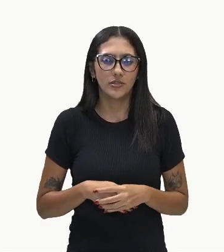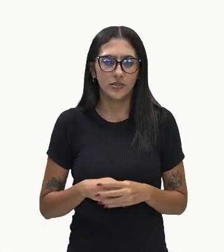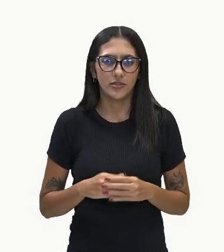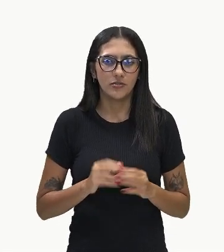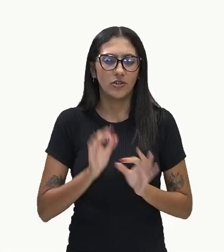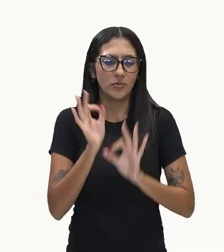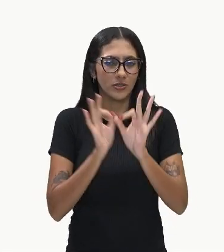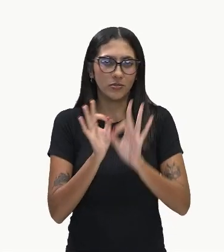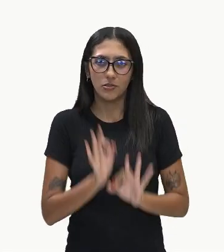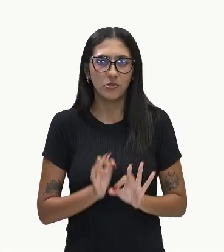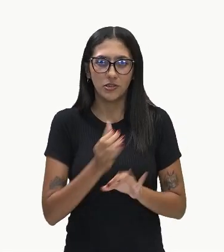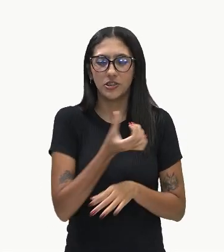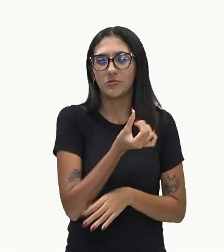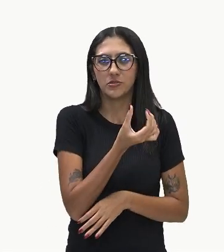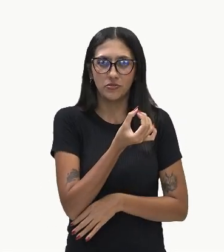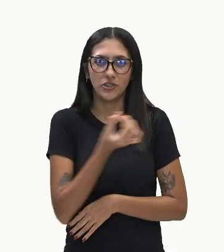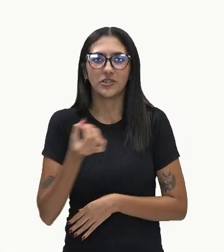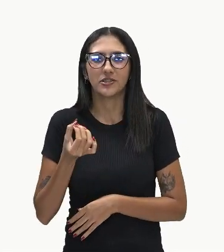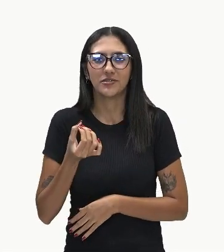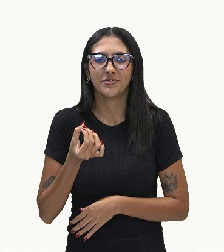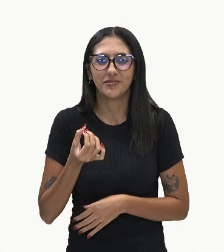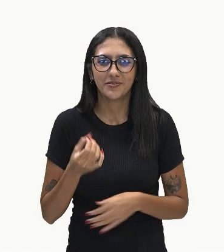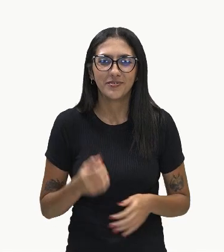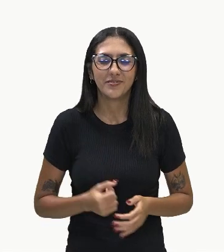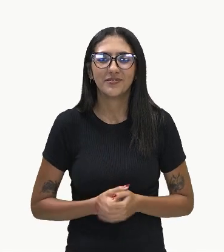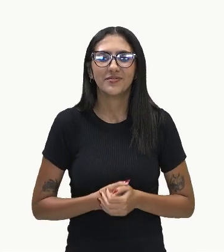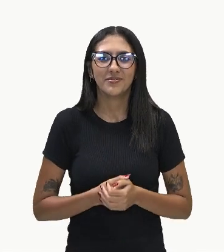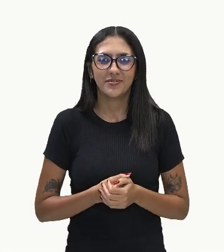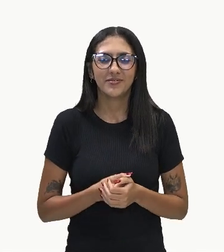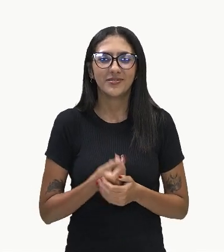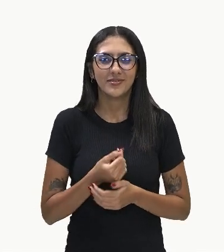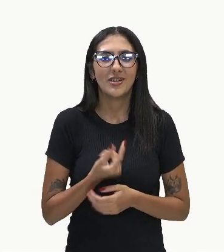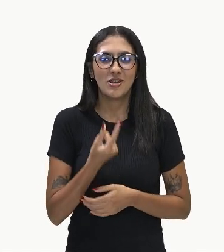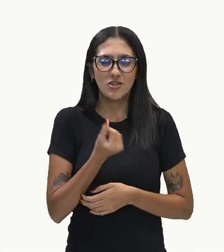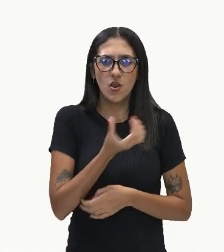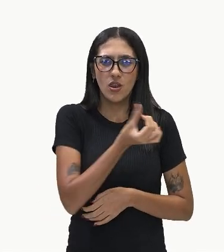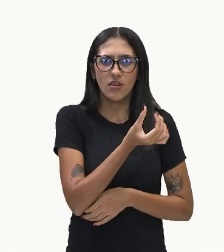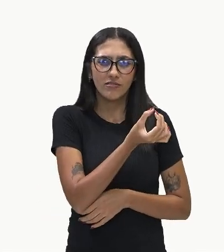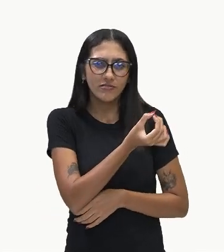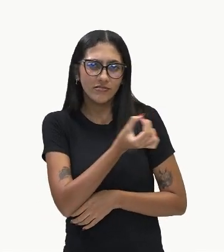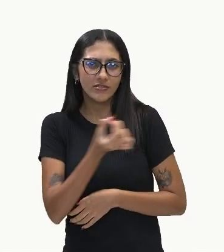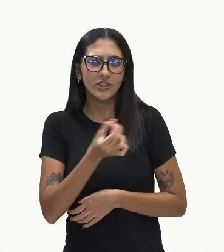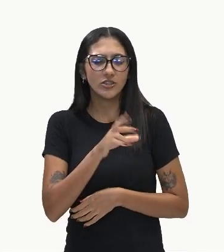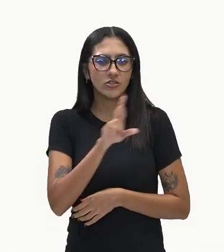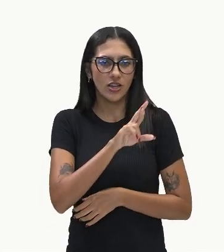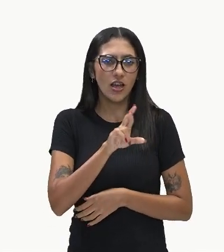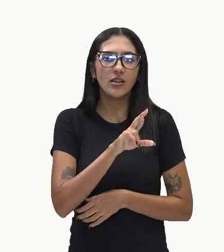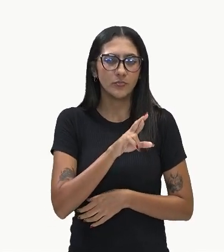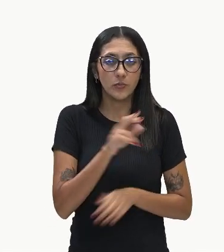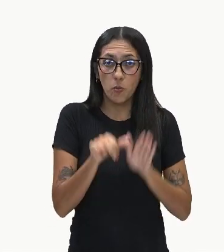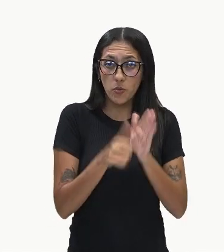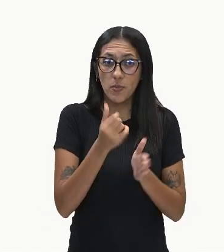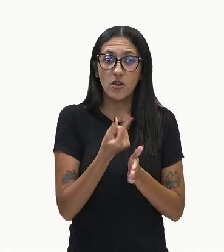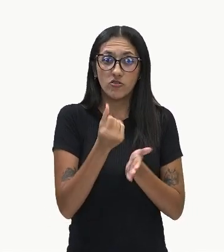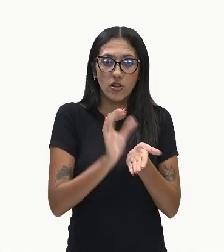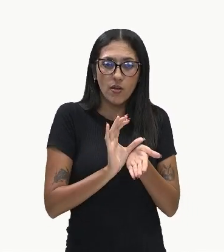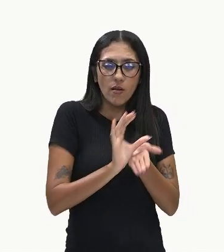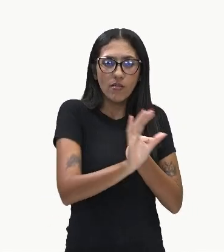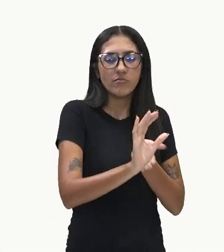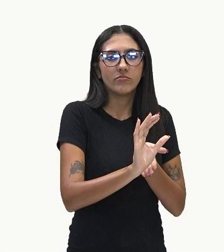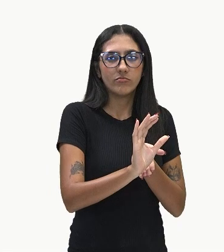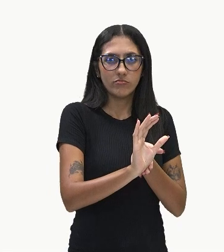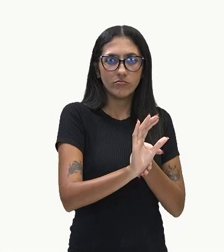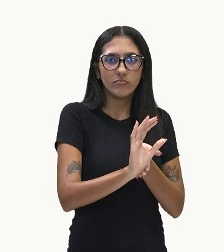aplicou R$600. O que significa? Significa que o meu capital aqui será